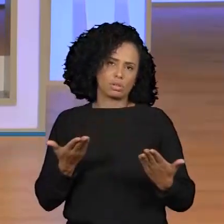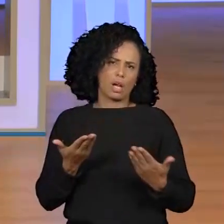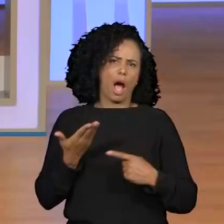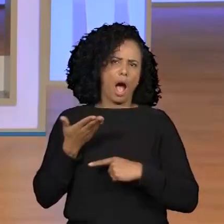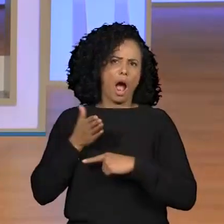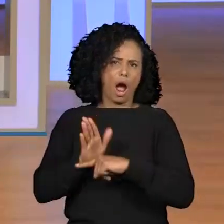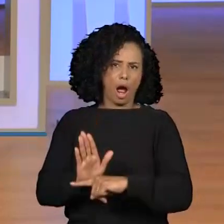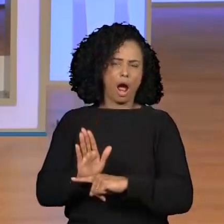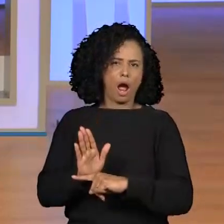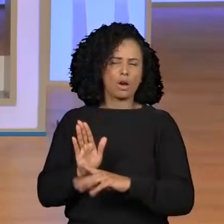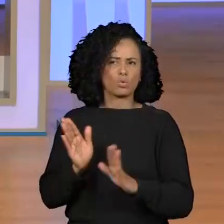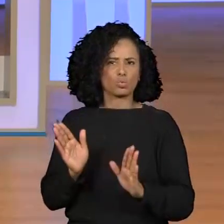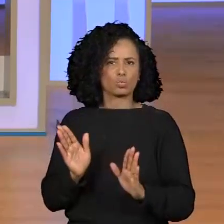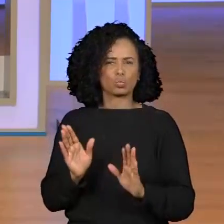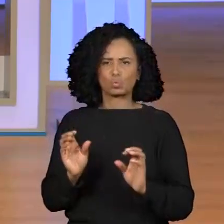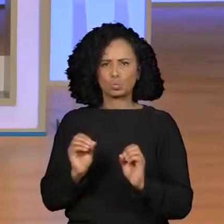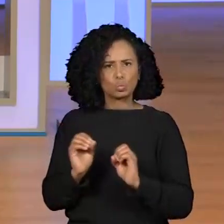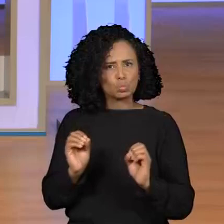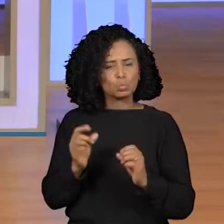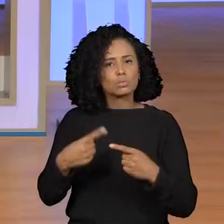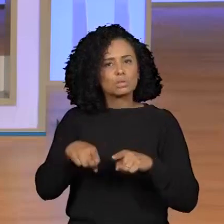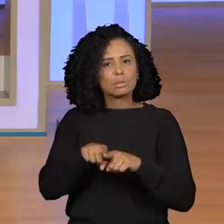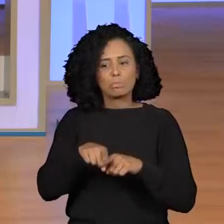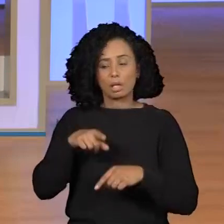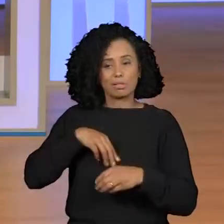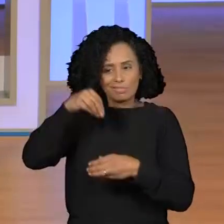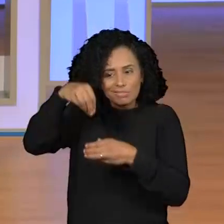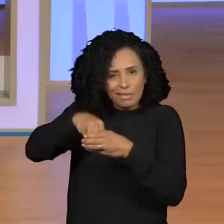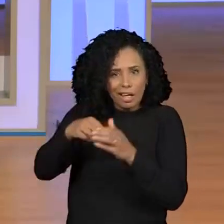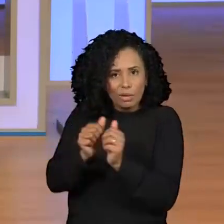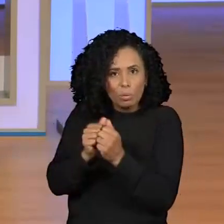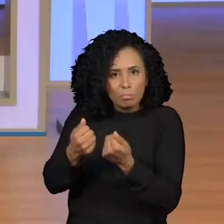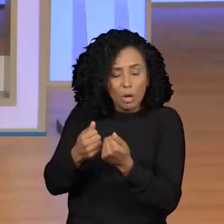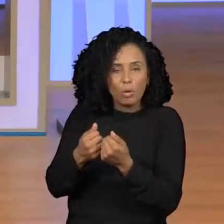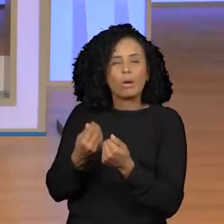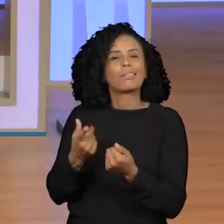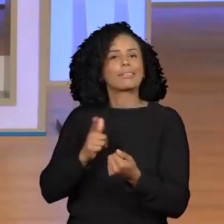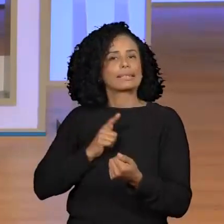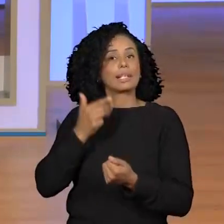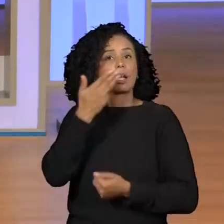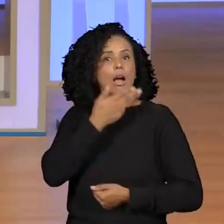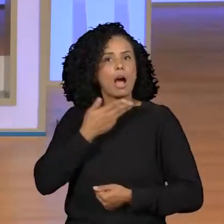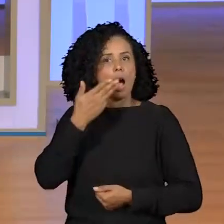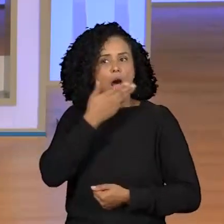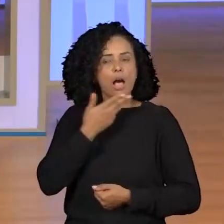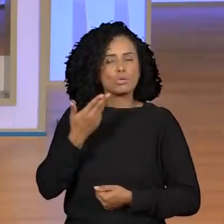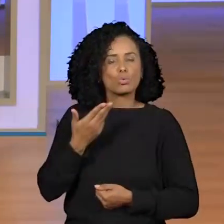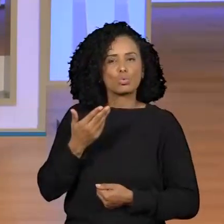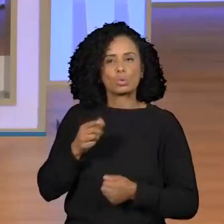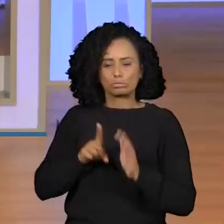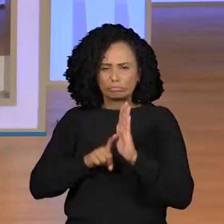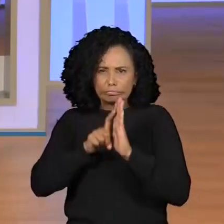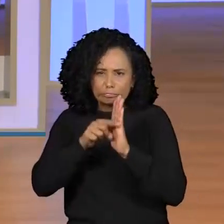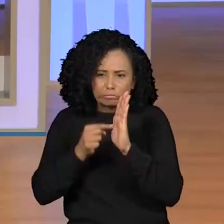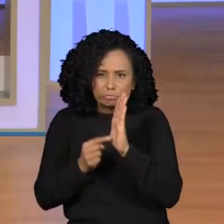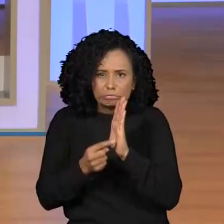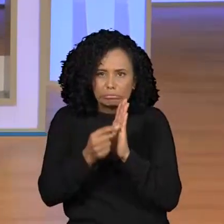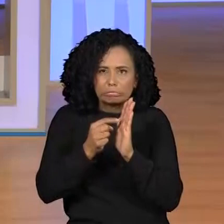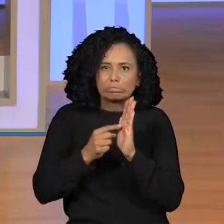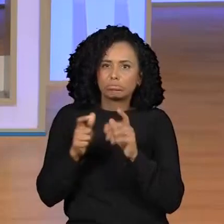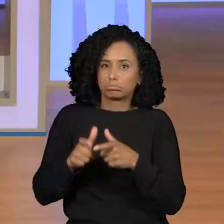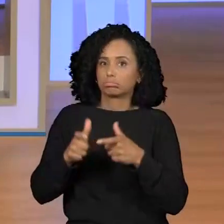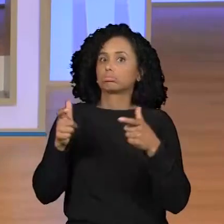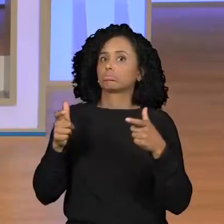ali o açúcar, né, que está presente no pão, para eles começarem ali a se reproduzir, né? Esse aí é bom pra